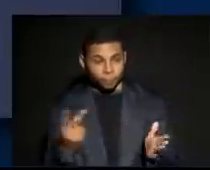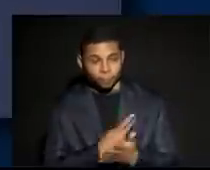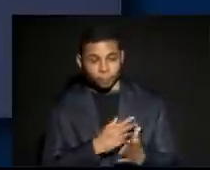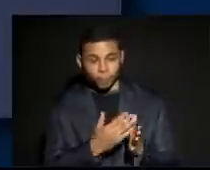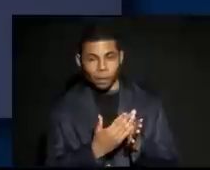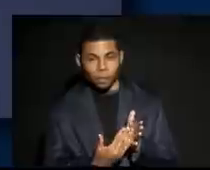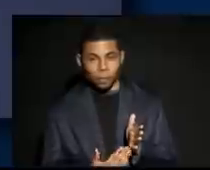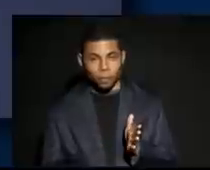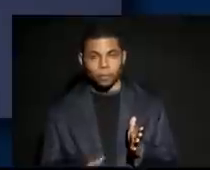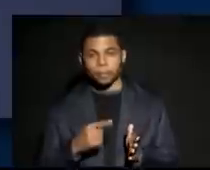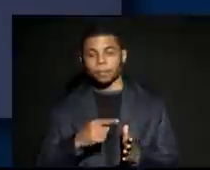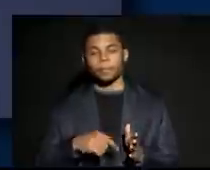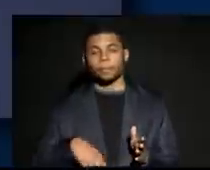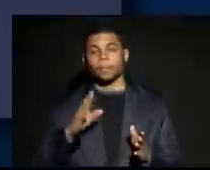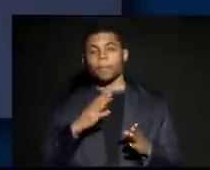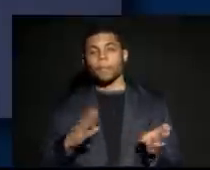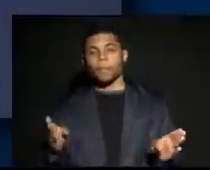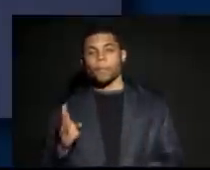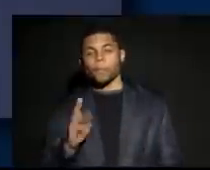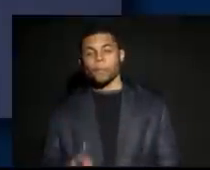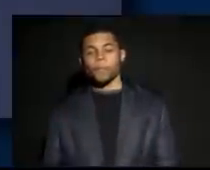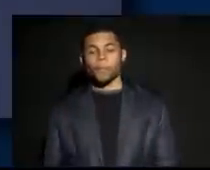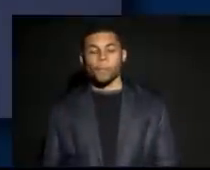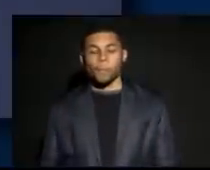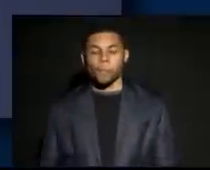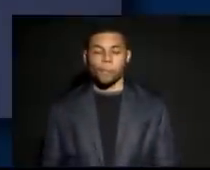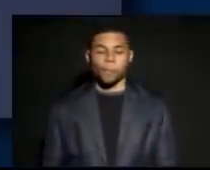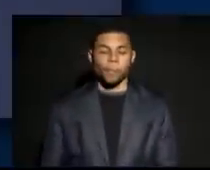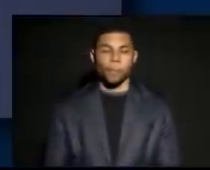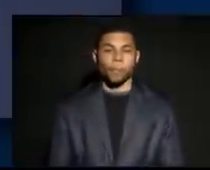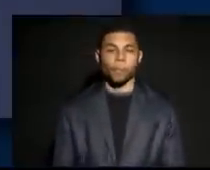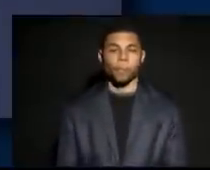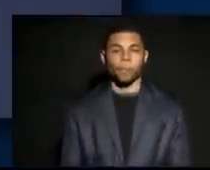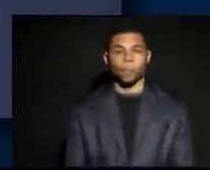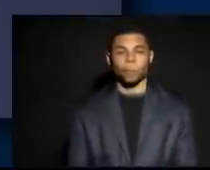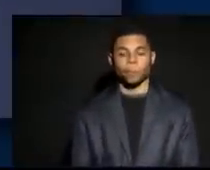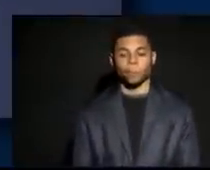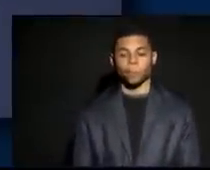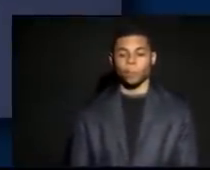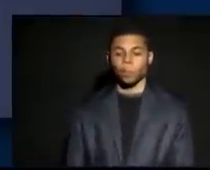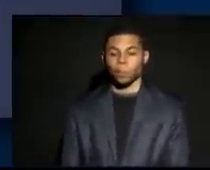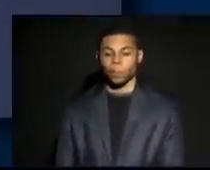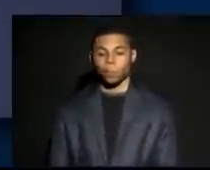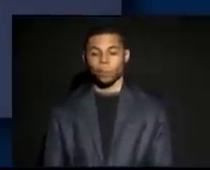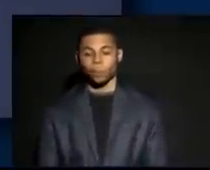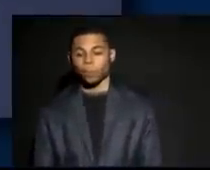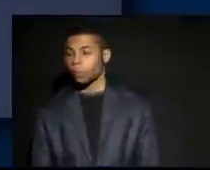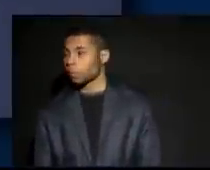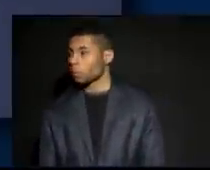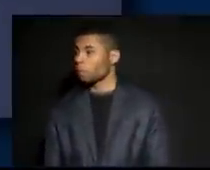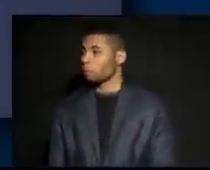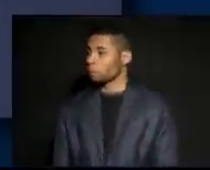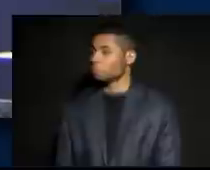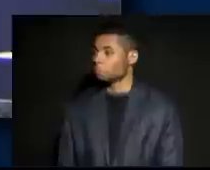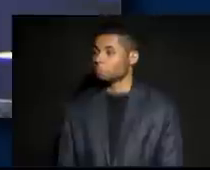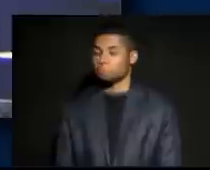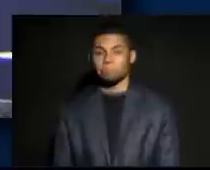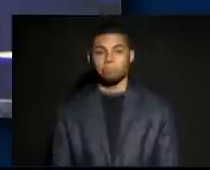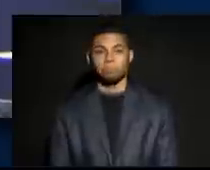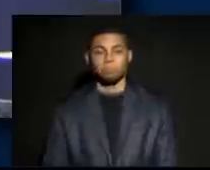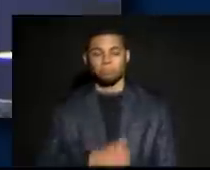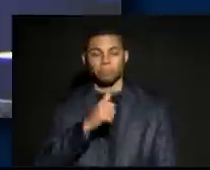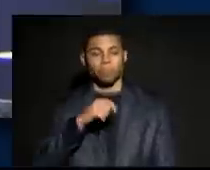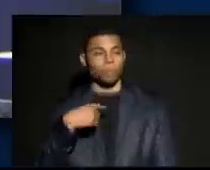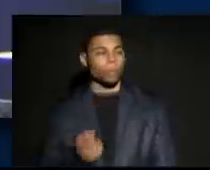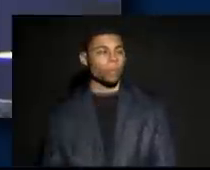eu acho que os efeitos Eles são muito mais amplos do que apenas um setor na economia por mais importante que ele seja não vamos conseguir vamos